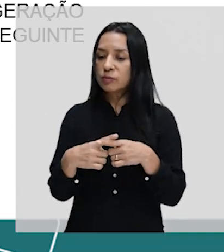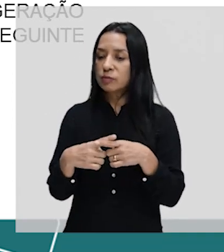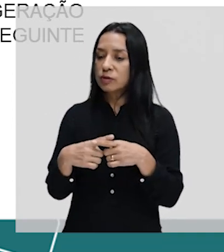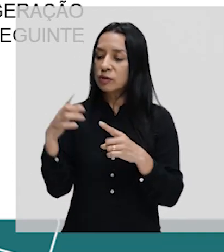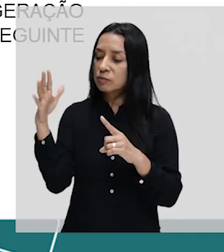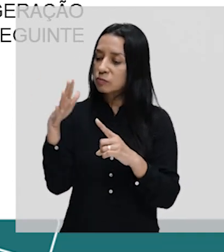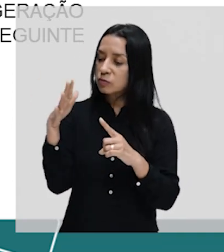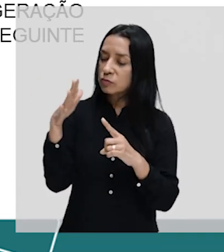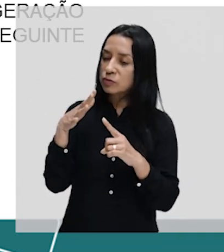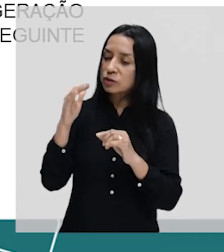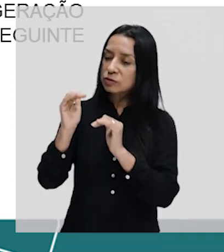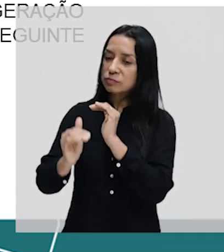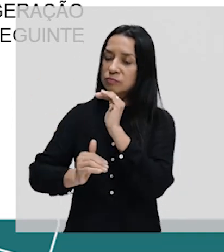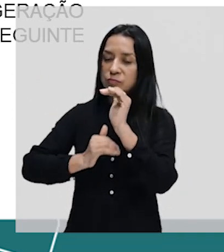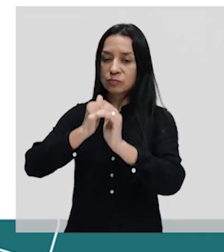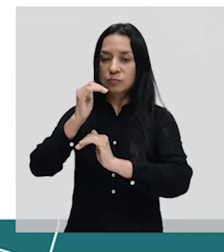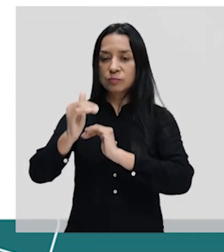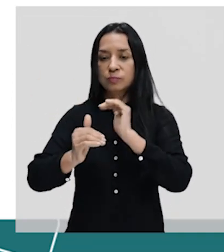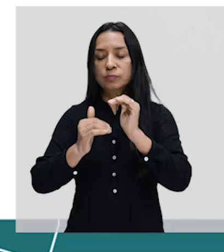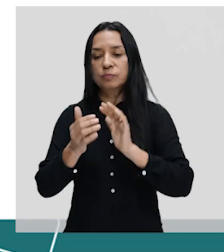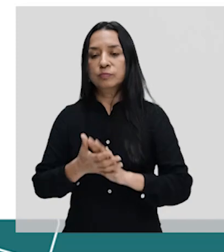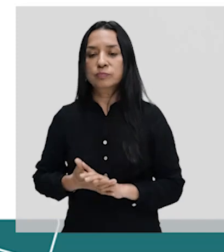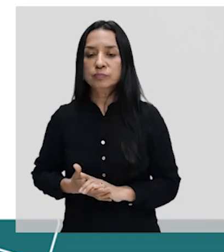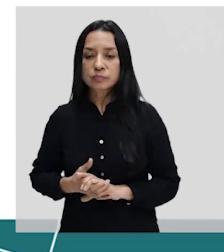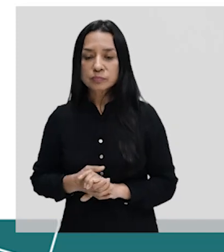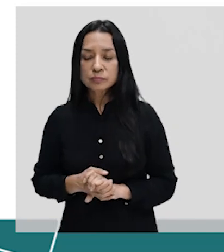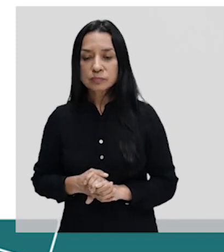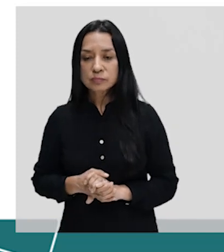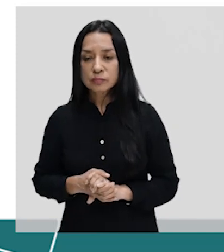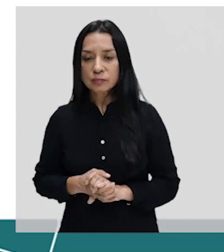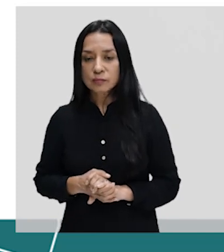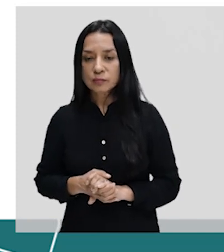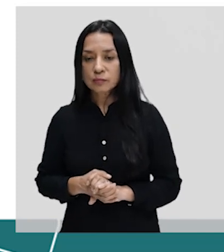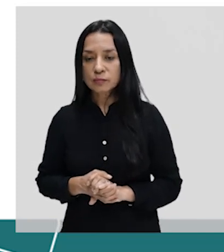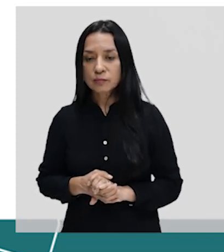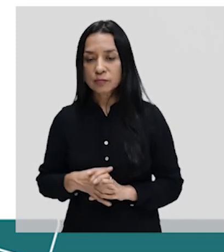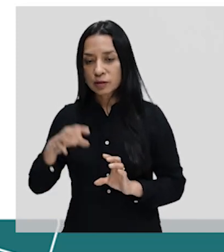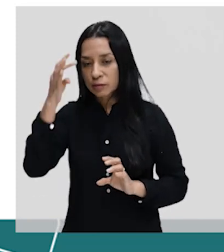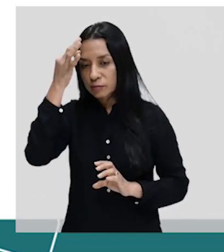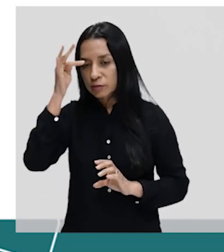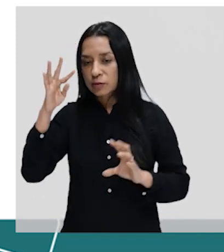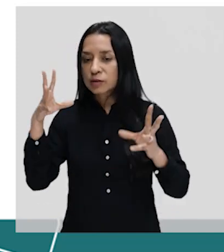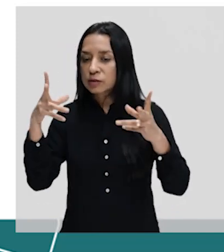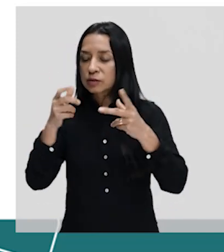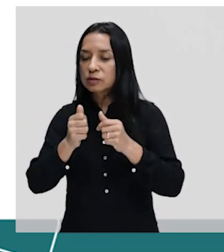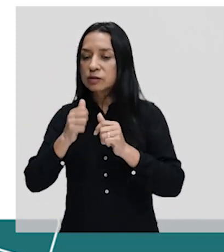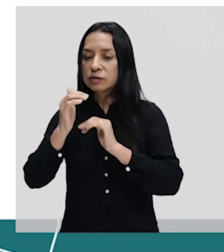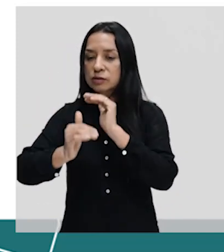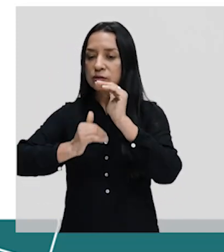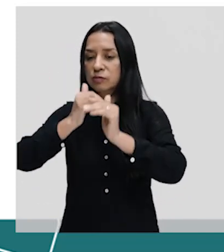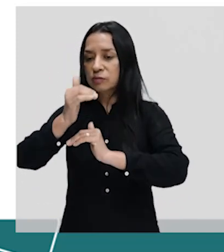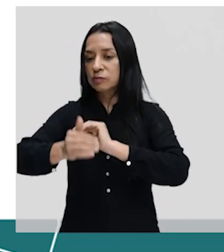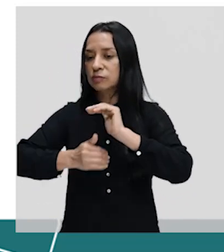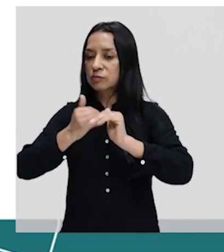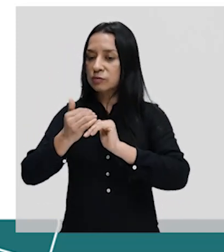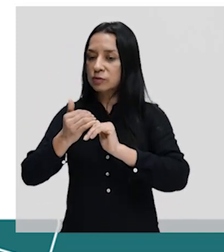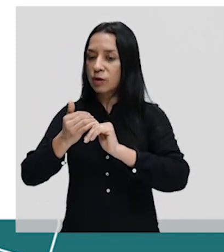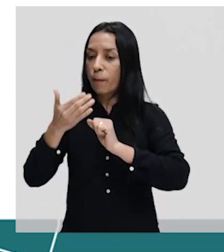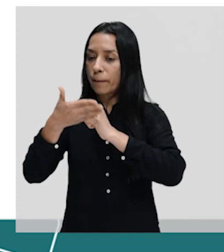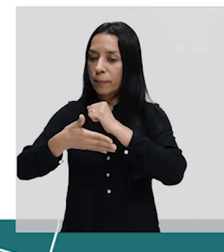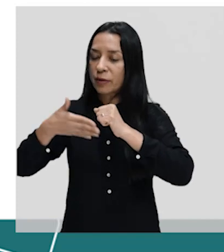fatores evolutivos, tá? Então, a teoria sintética da evolução apoia-se nos seguintes fatores